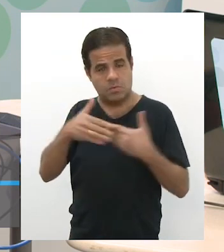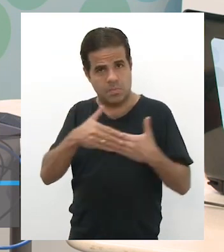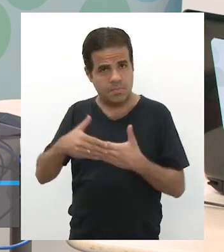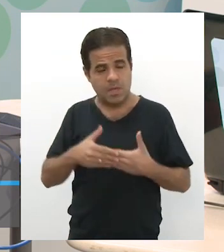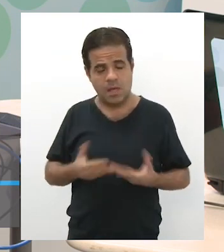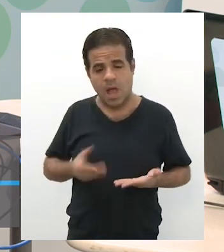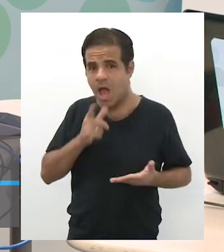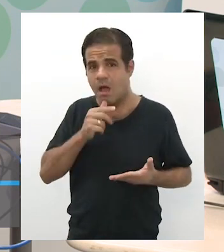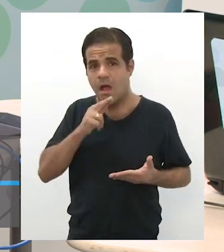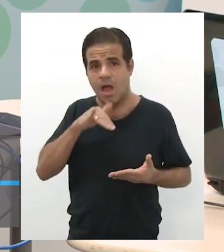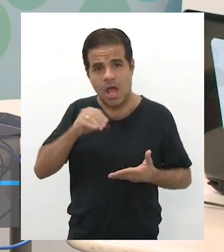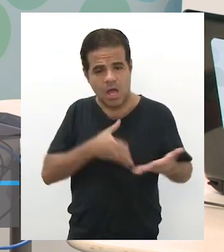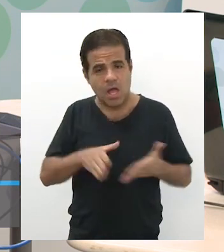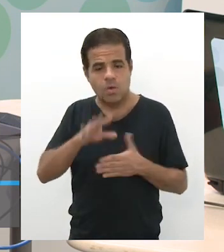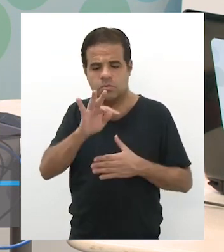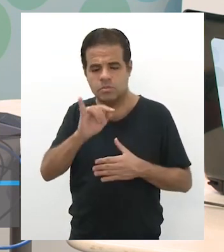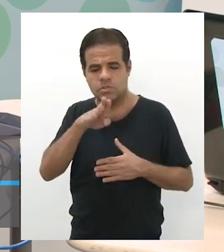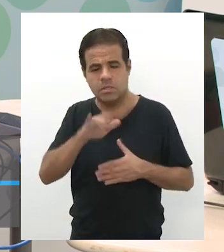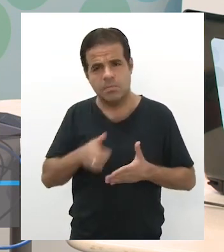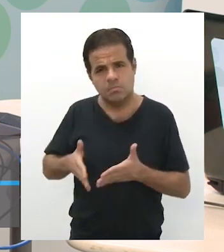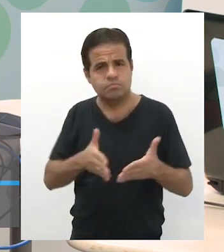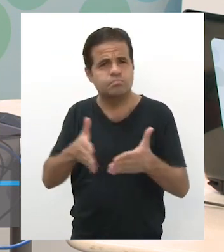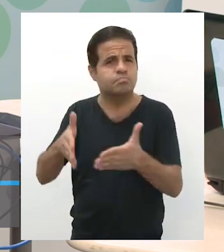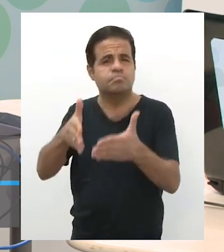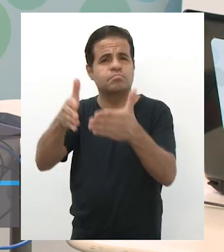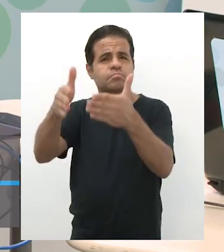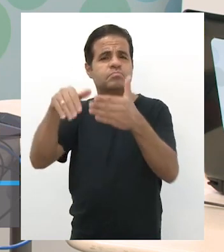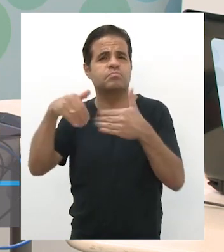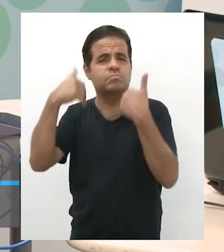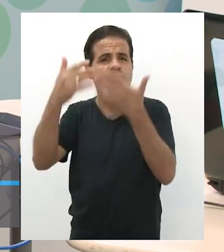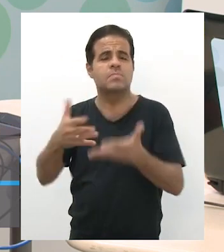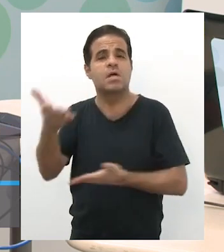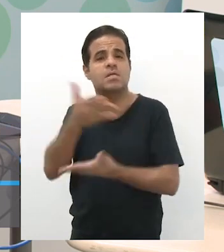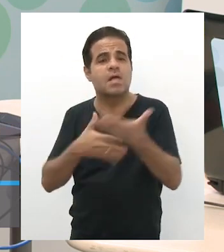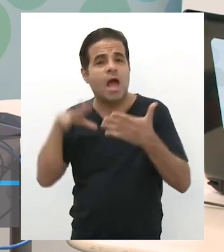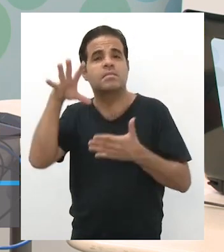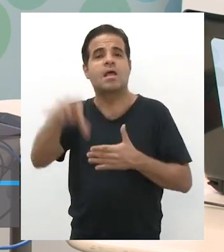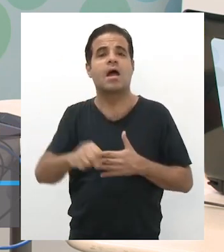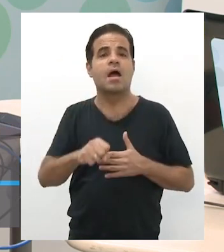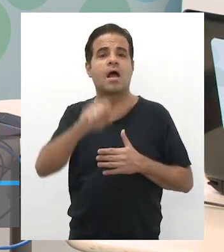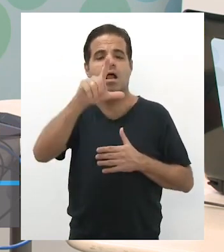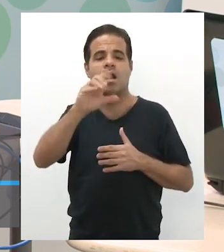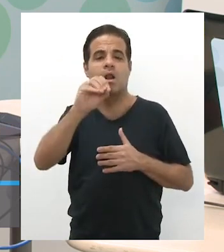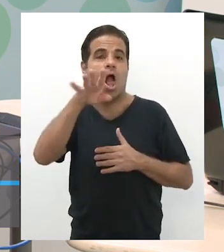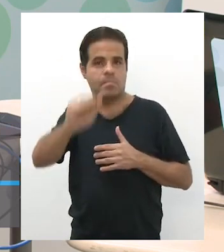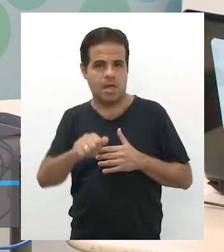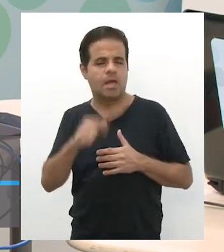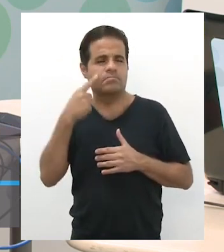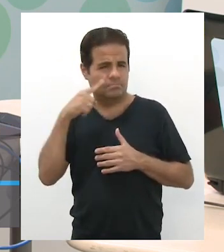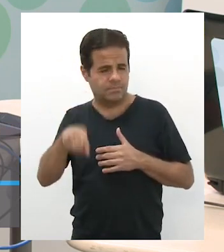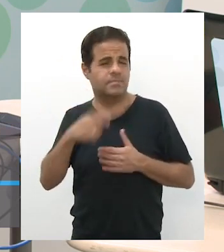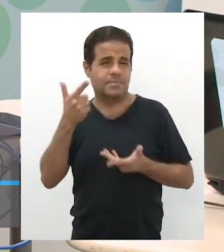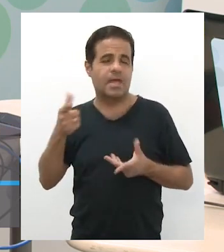no rio Tibre, e eles foram parar lá no Monte Palatino, sendo resgatados por uma loba. Por isso que vocês viram